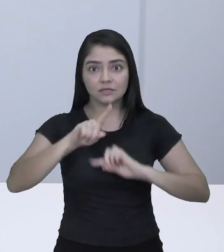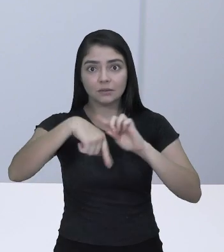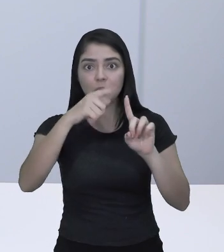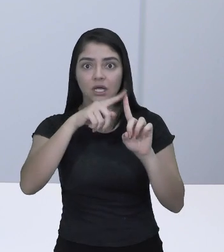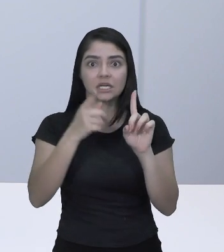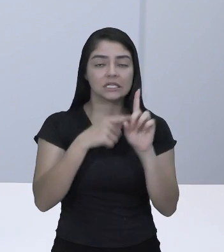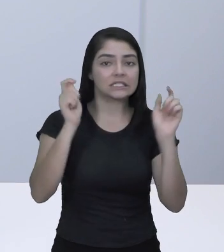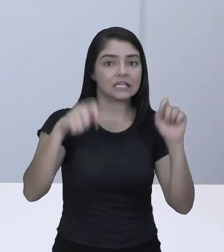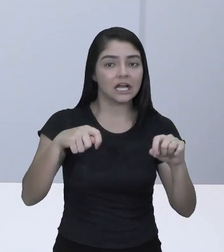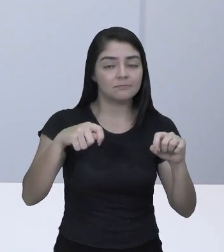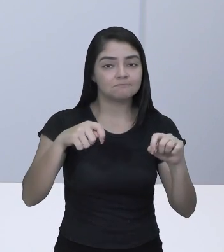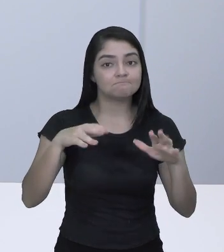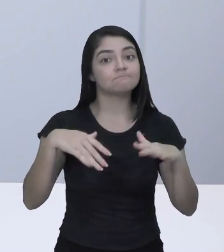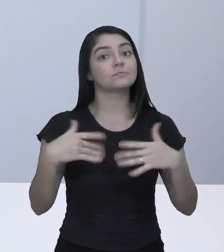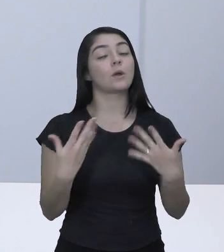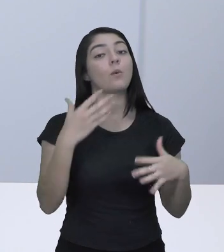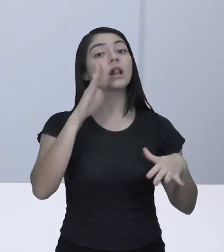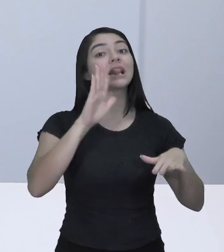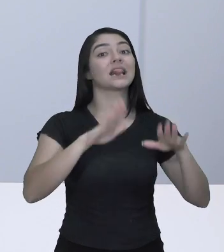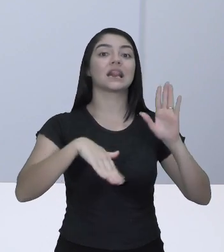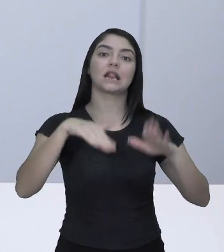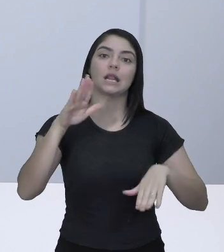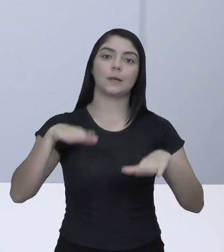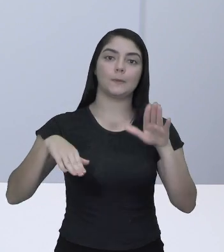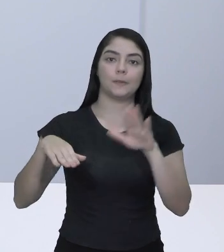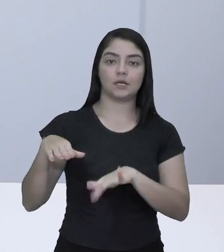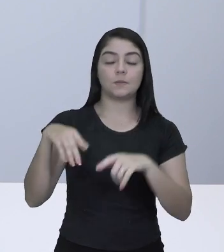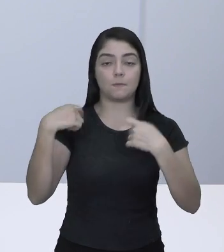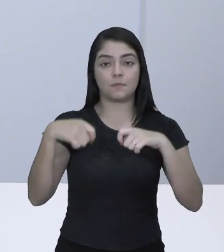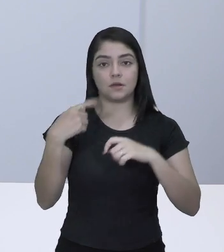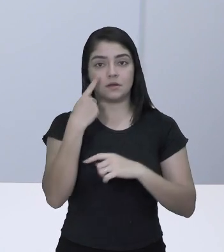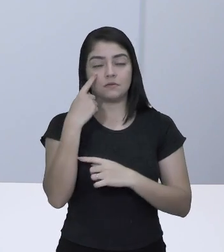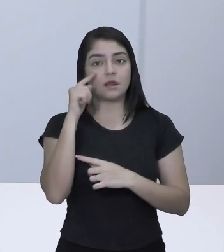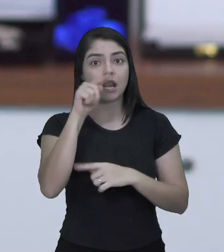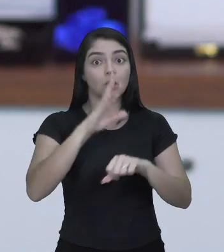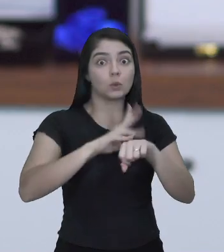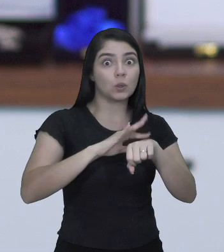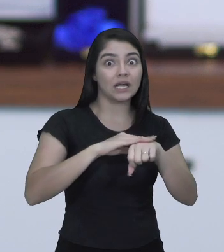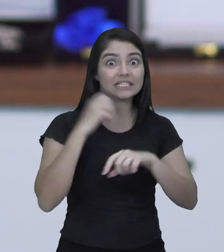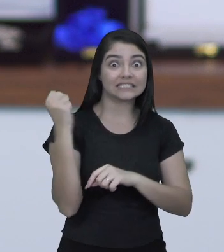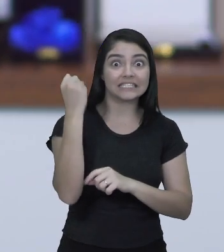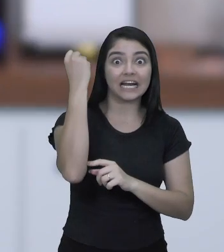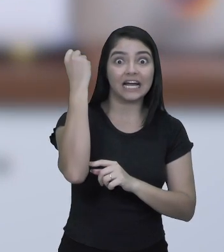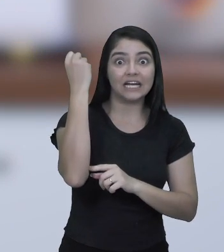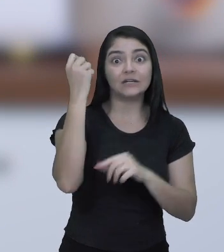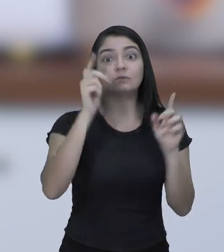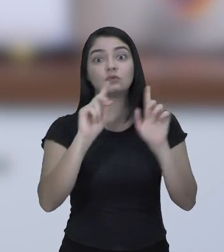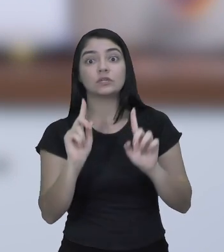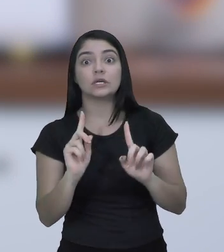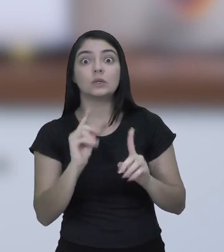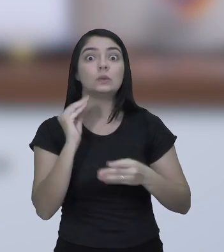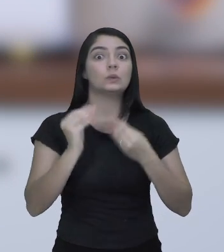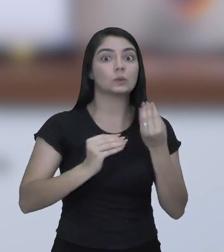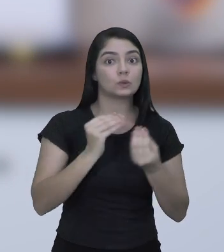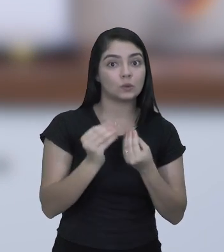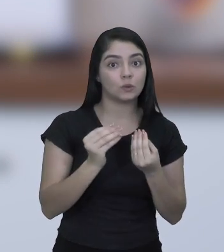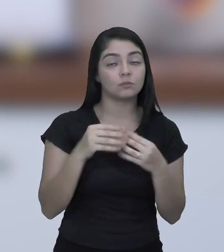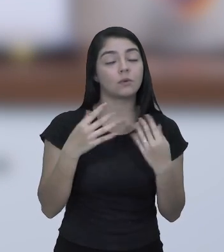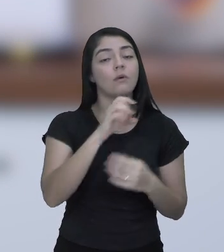Depende. Isso está relacionado diretamente ao estágio da doença, ou seja, as